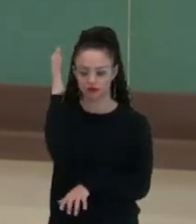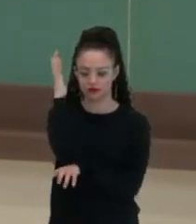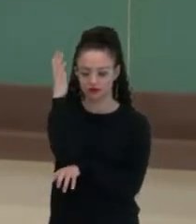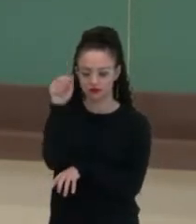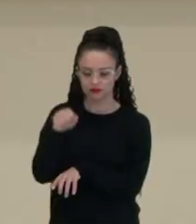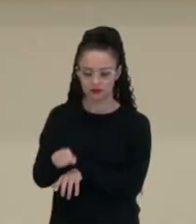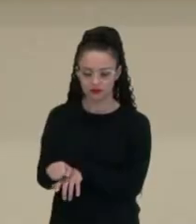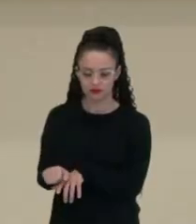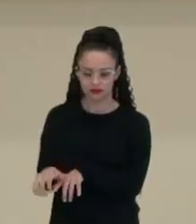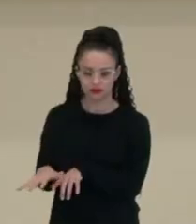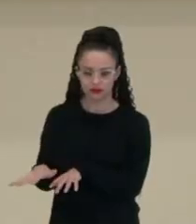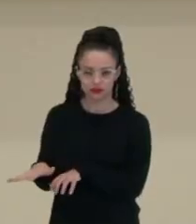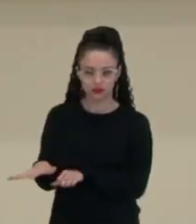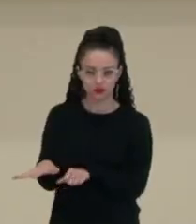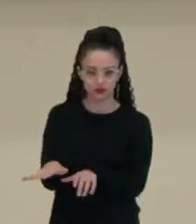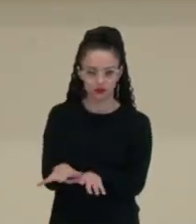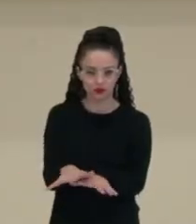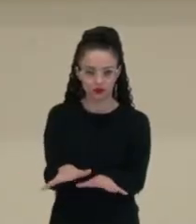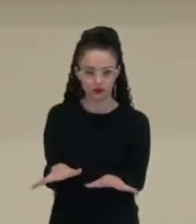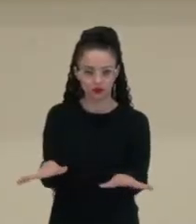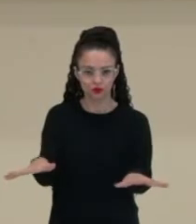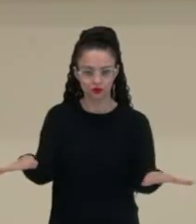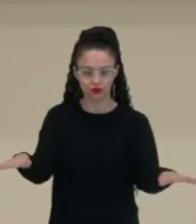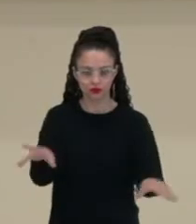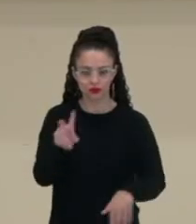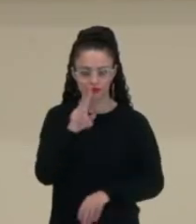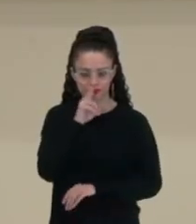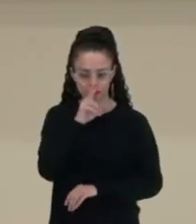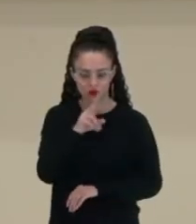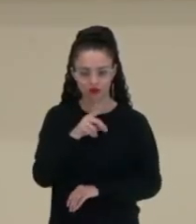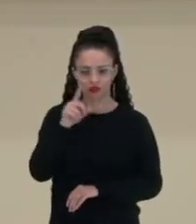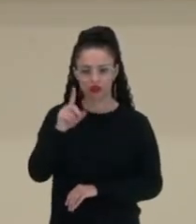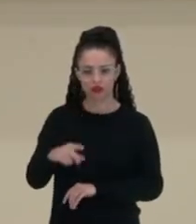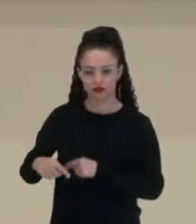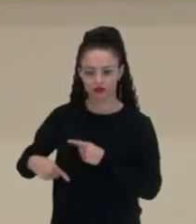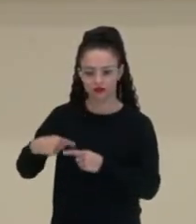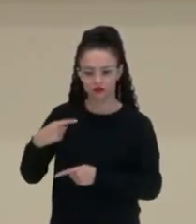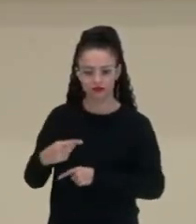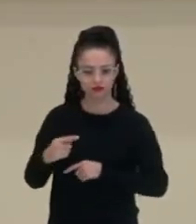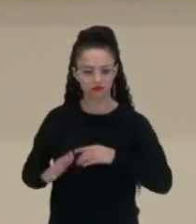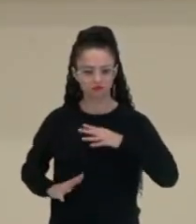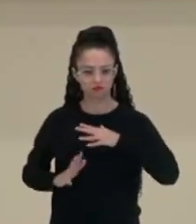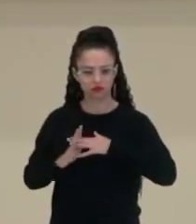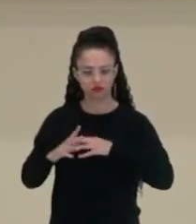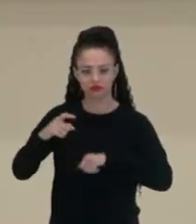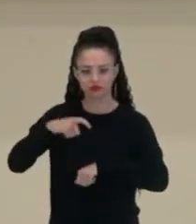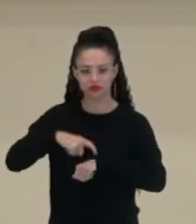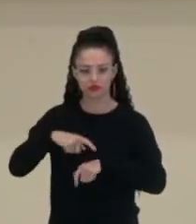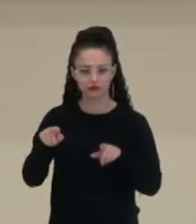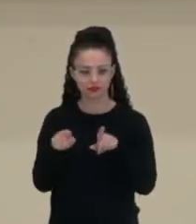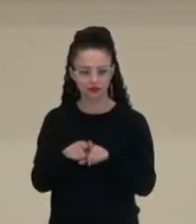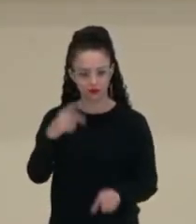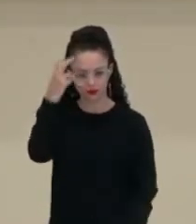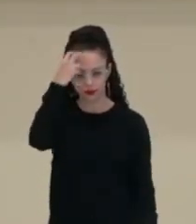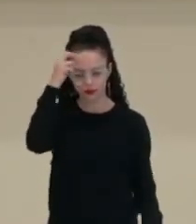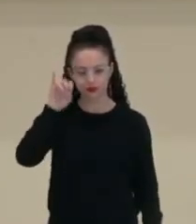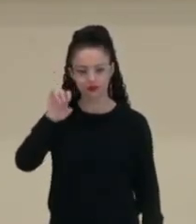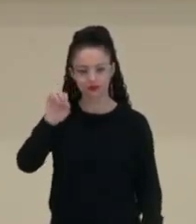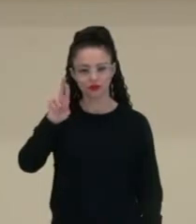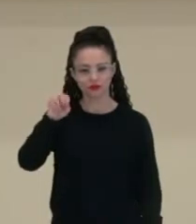essas raízes que se espalham, forte, então que ultrapassa o tempo, assim como a cultura iorubá, que ela